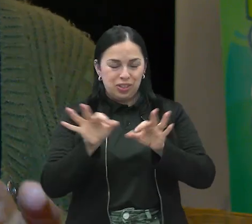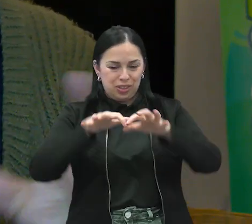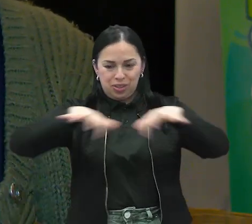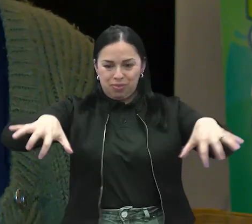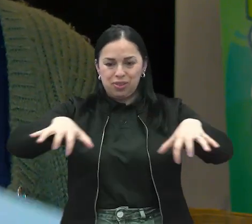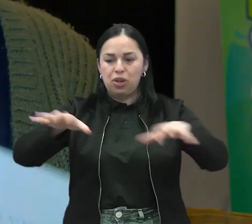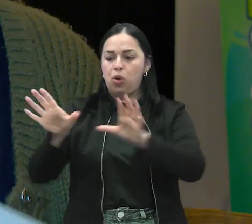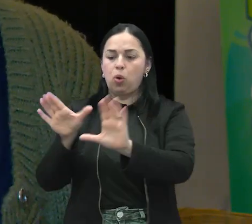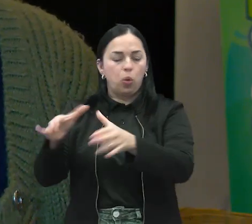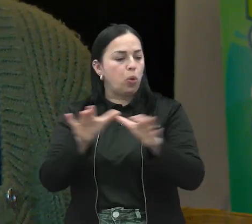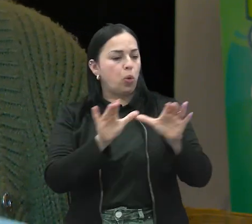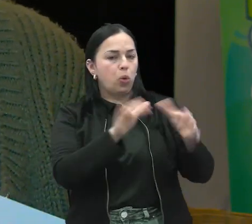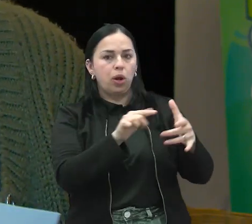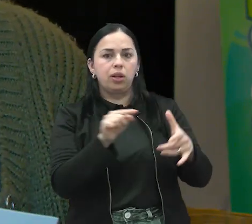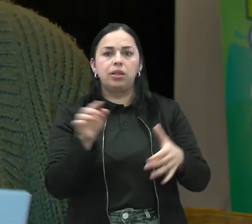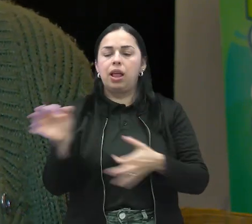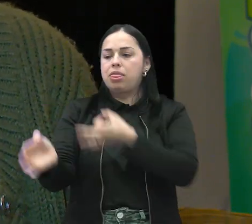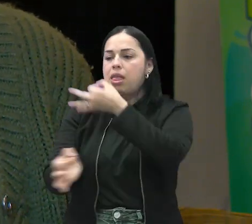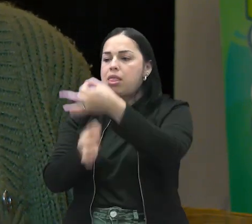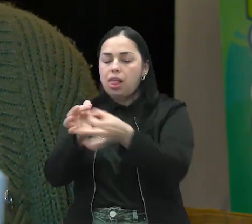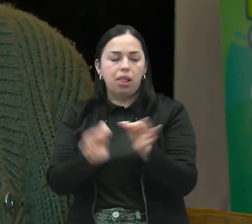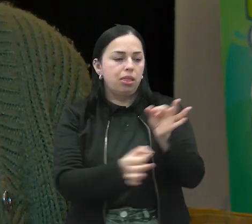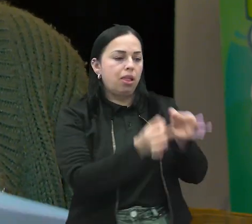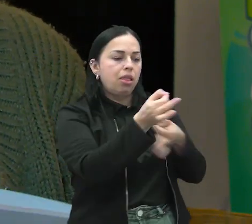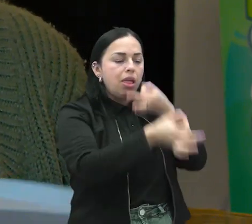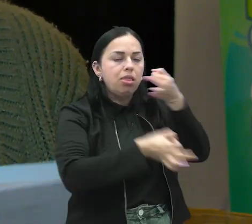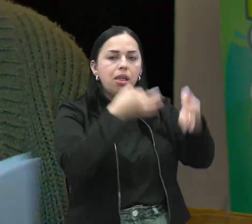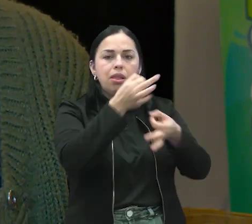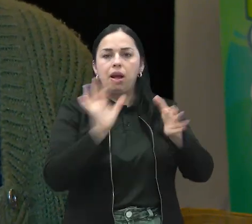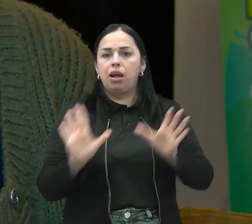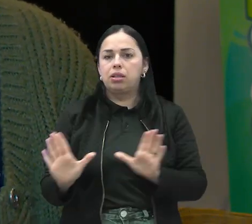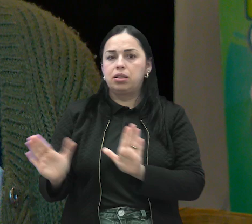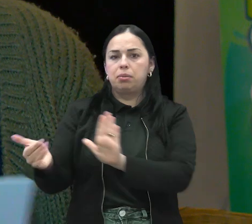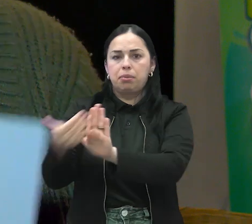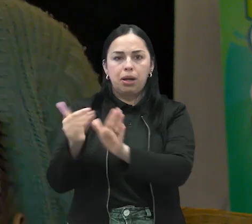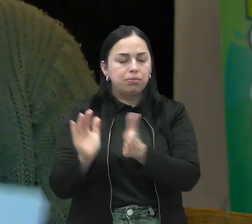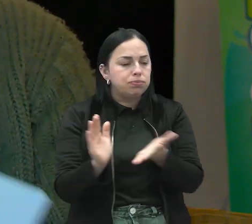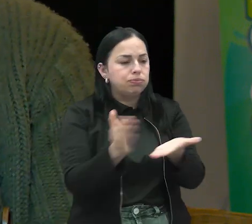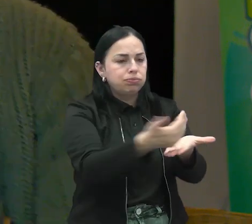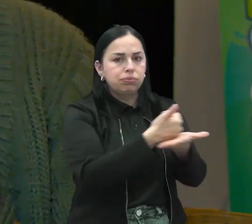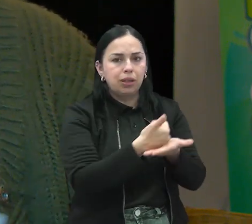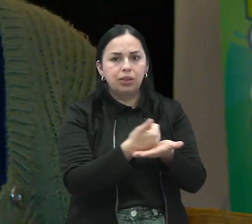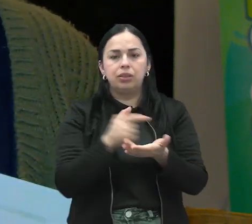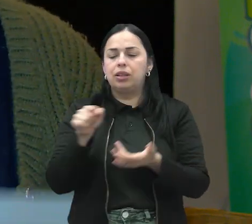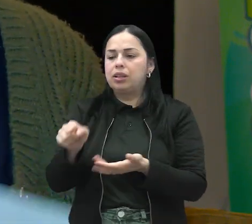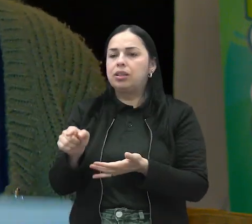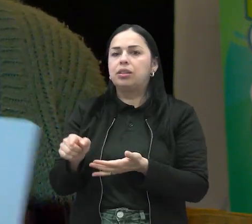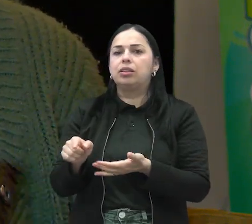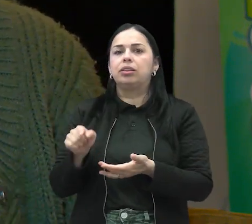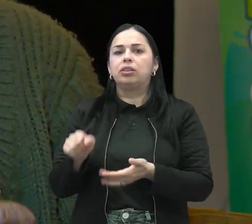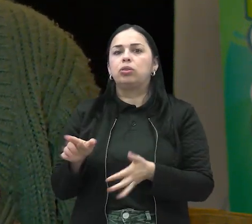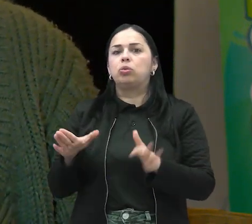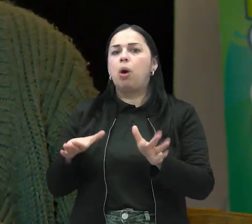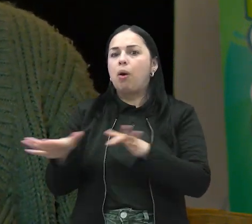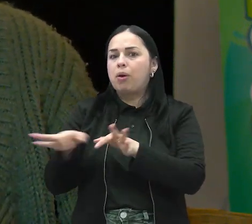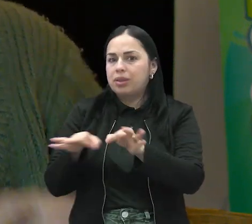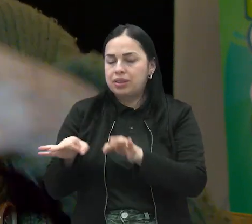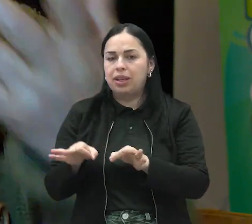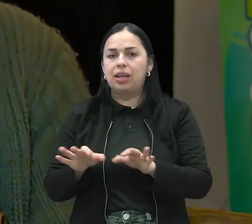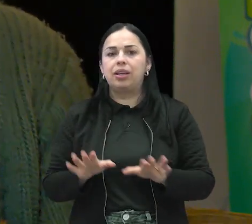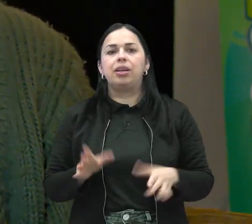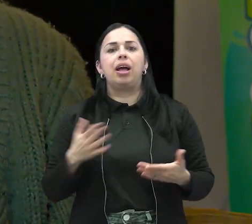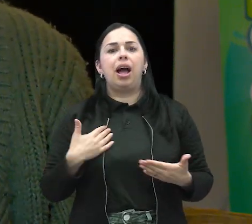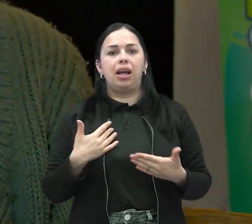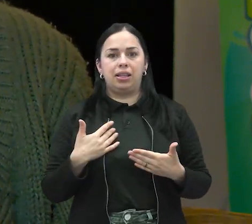aí cria-se, então, as sugestões para cada grupo tire sugestões de diretrizes.